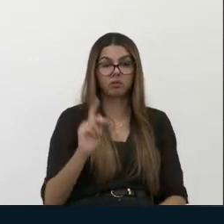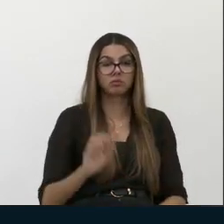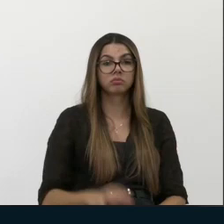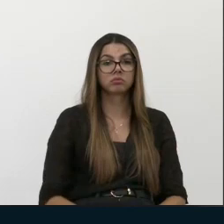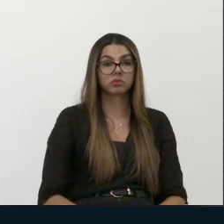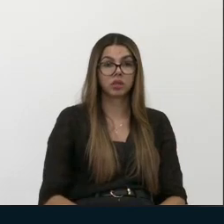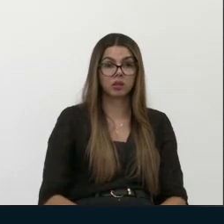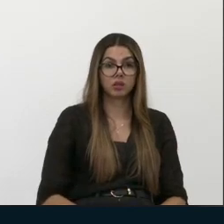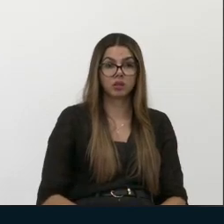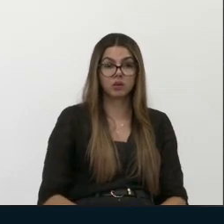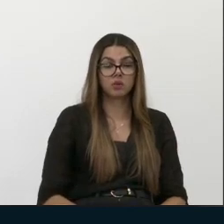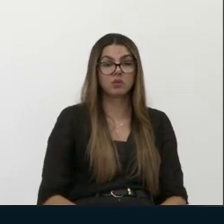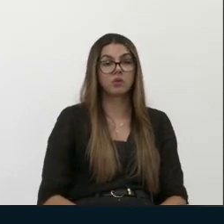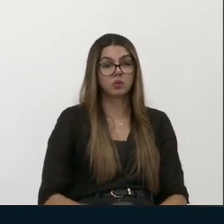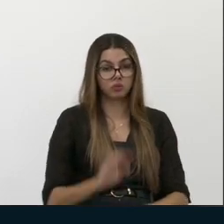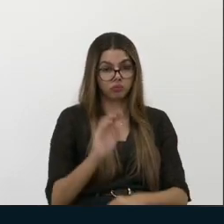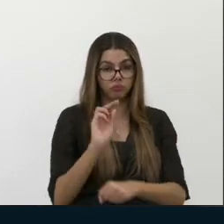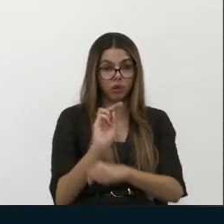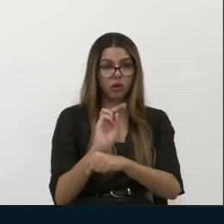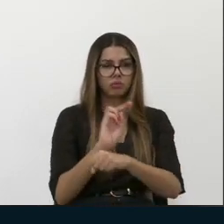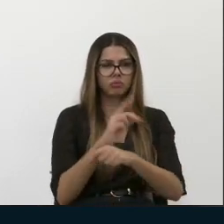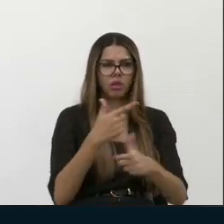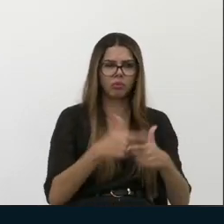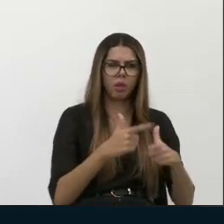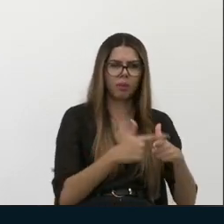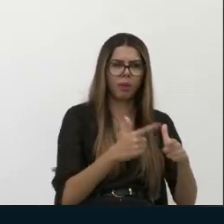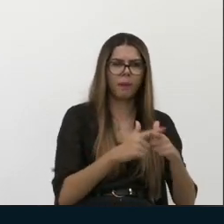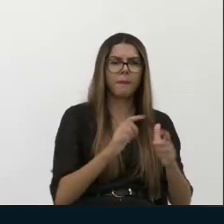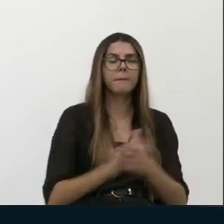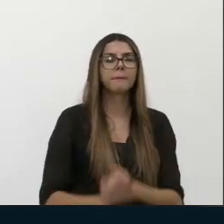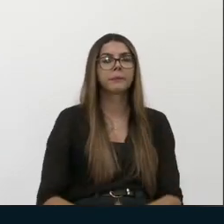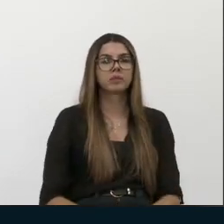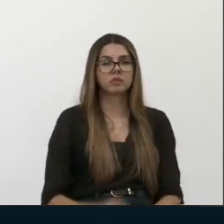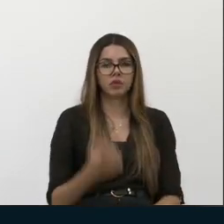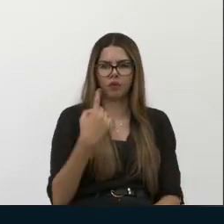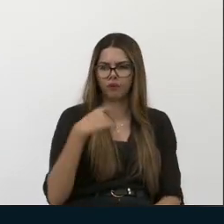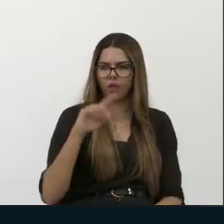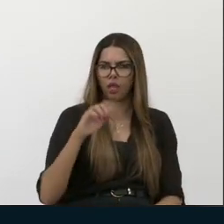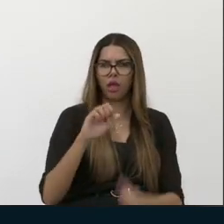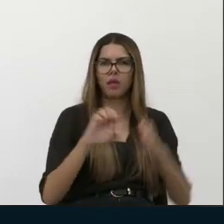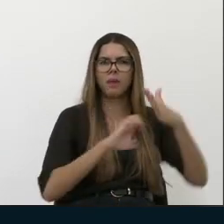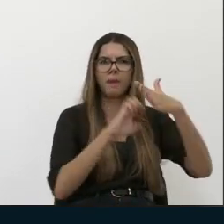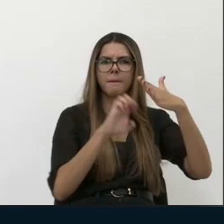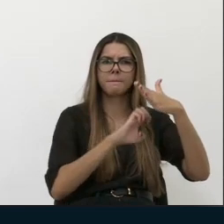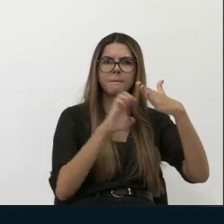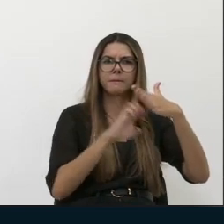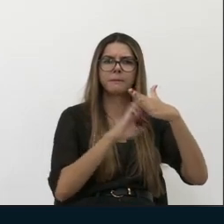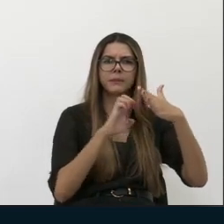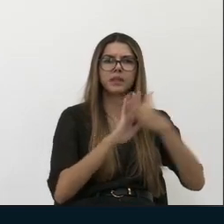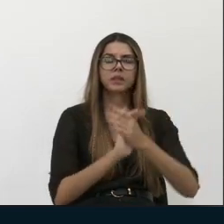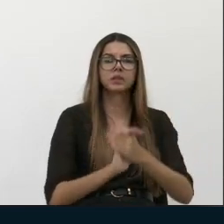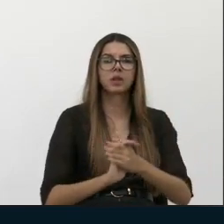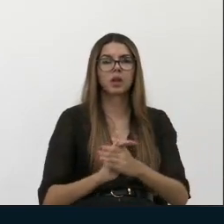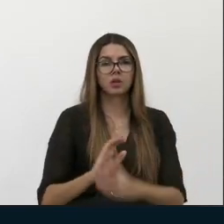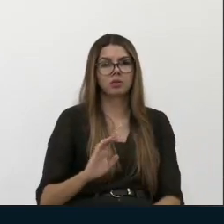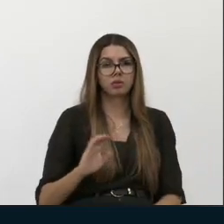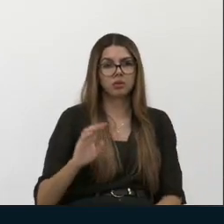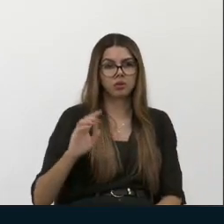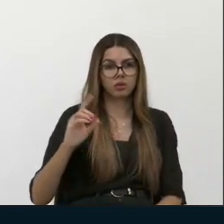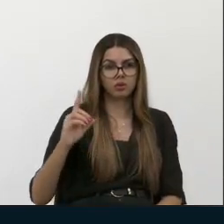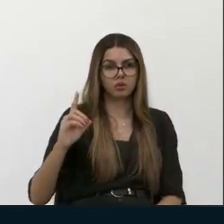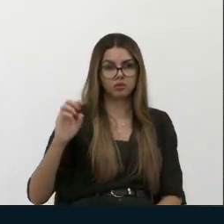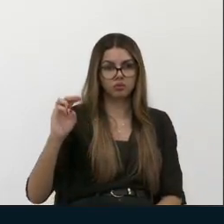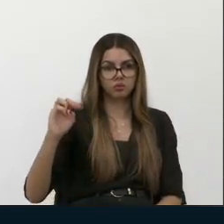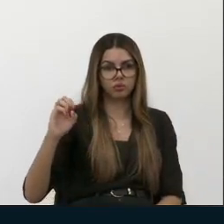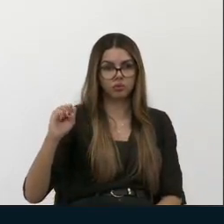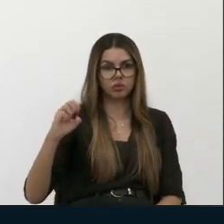uma boa parte dos problemas. Se vocês passarem lá, quem conhece a região, tem uma empresa chamada Duchas Corona, que está ali na margem. Vocês podem